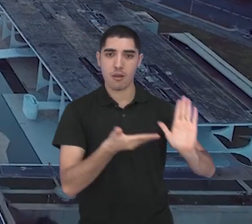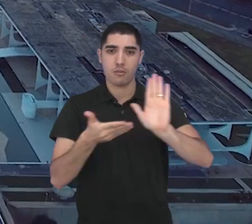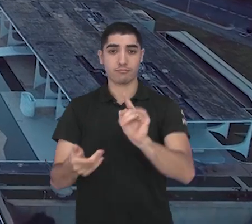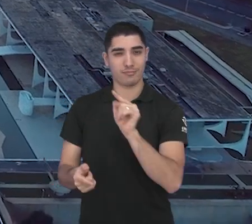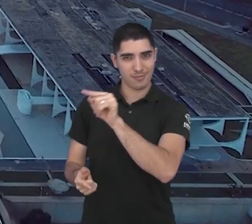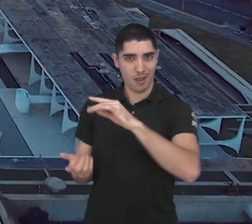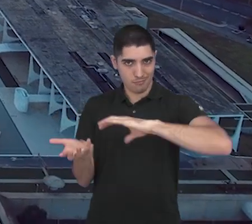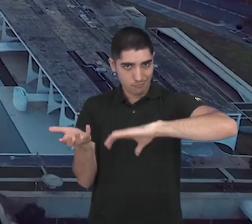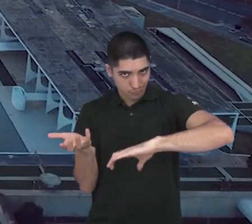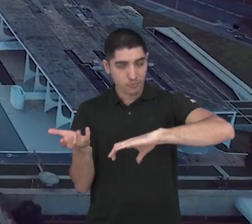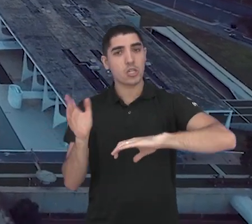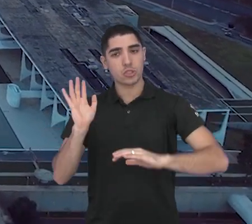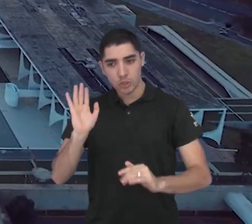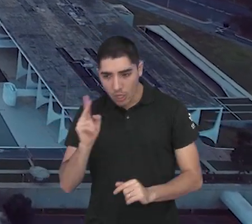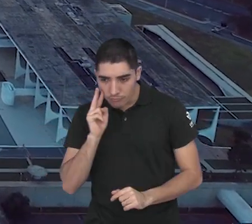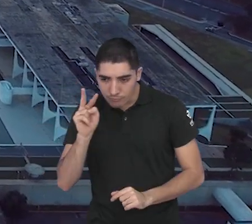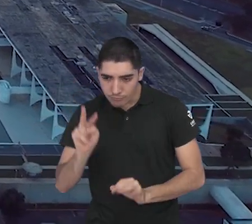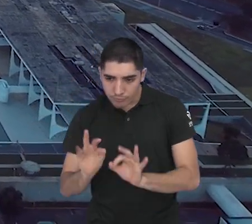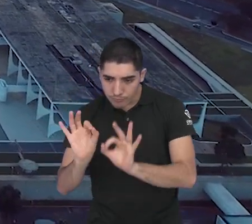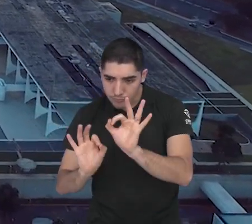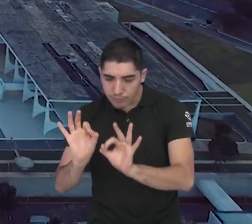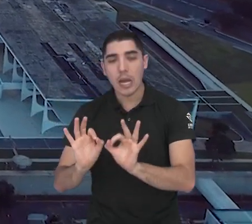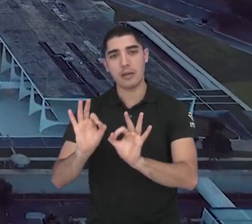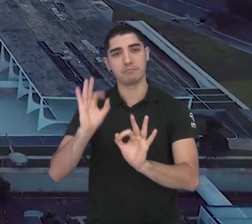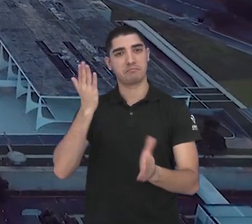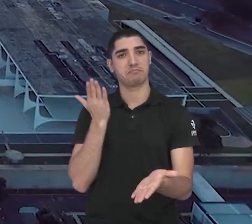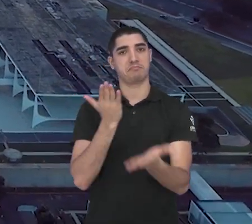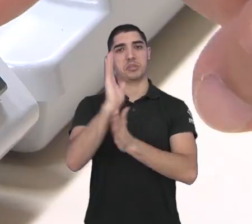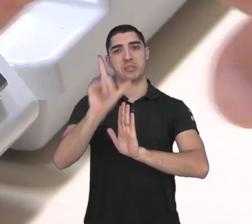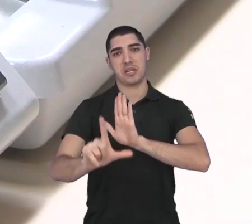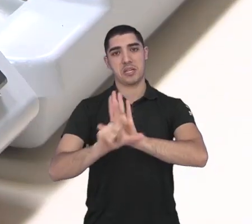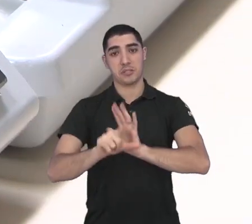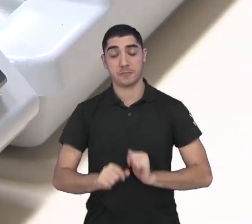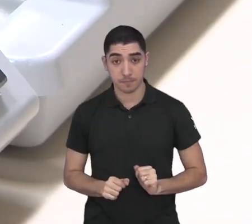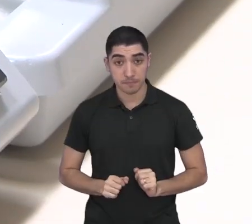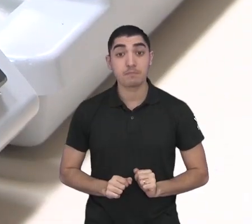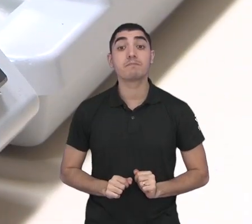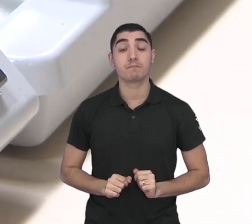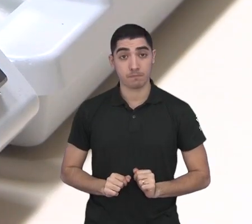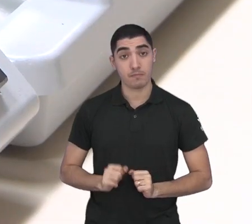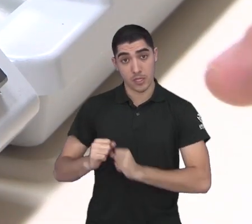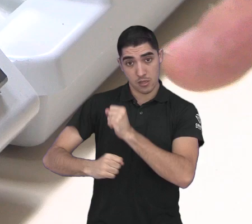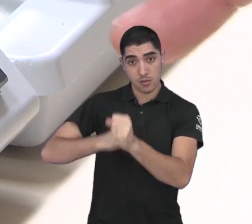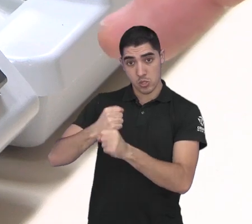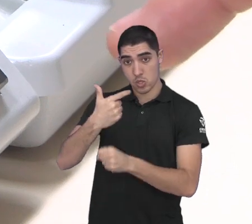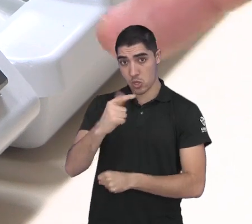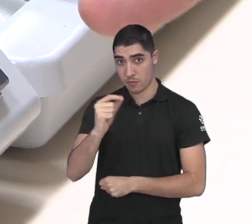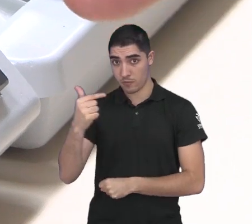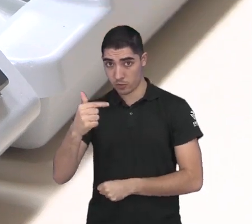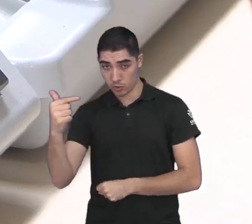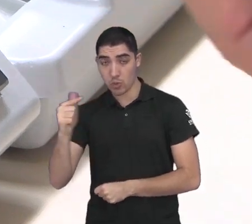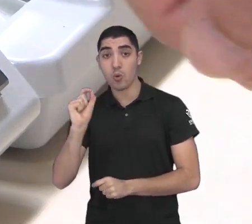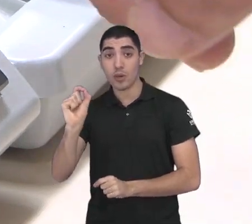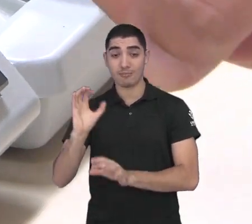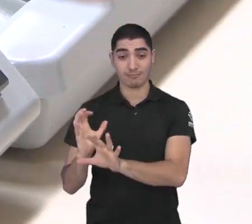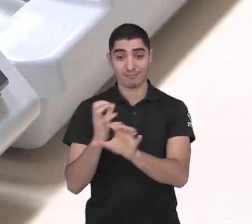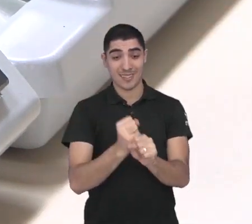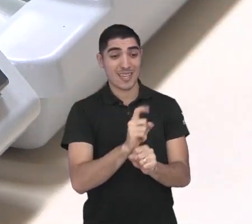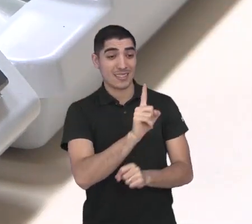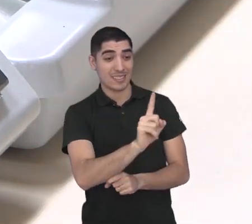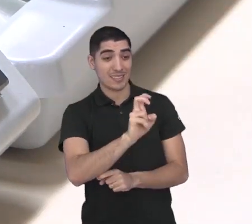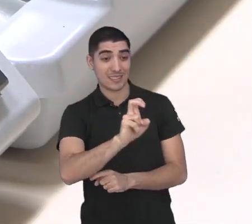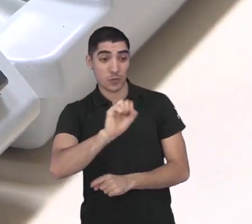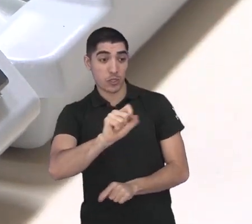foi enviada ao Congresso, que fez modificações e aprovou a lei. Nas eleições de 2022, o TSE